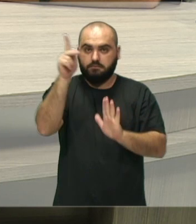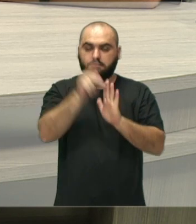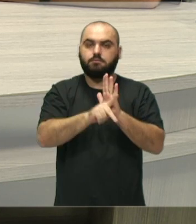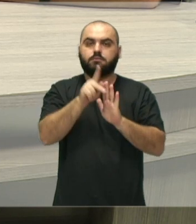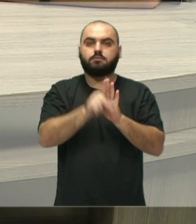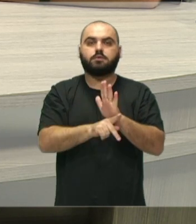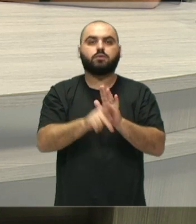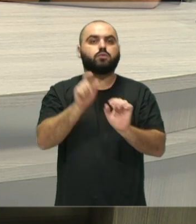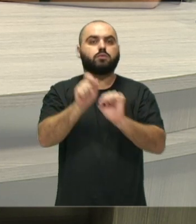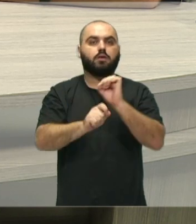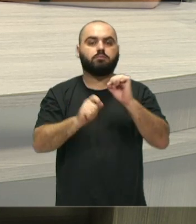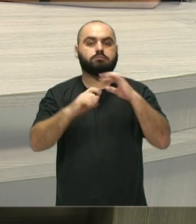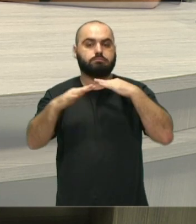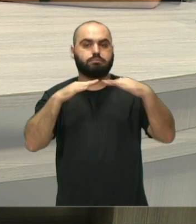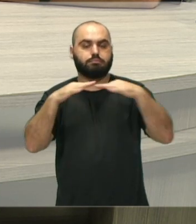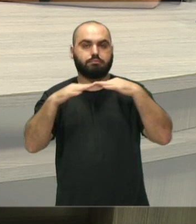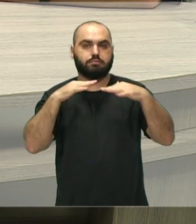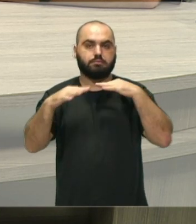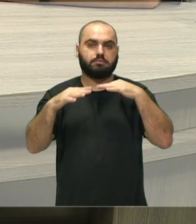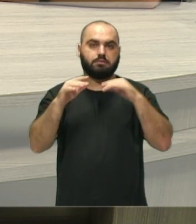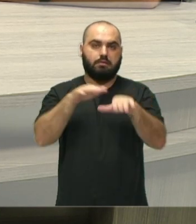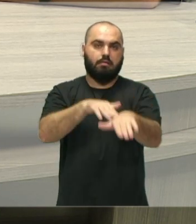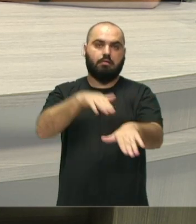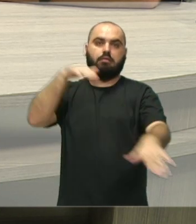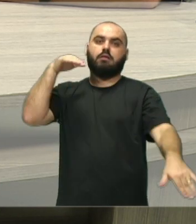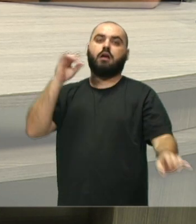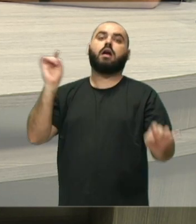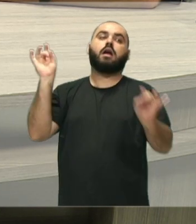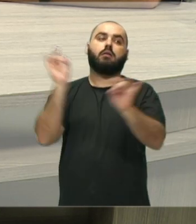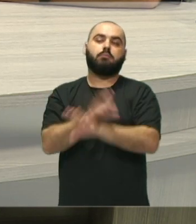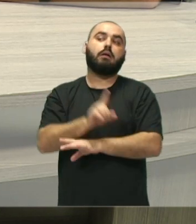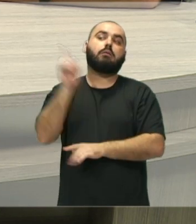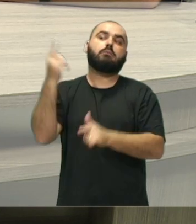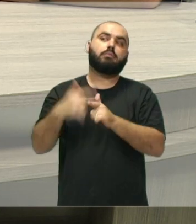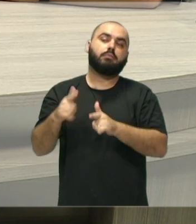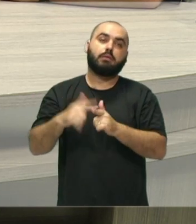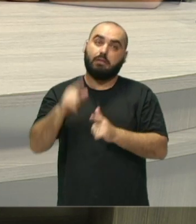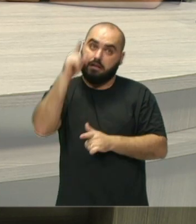trânsito para solucionar as questões de trânsito interno em Balneário Camboriú.